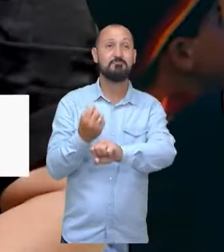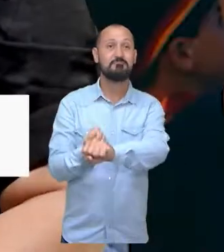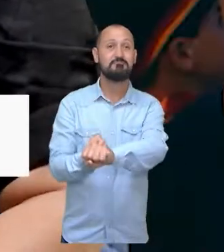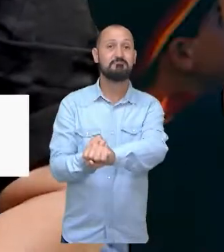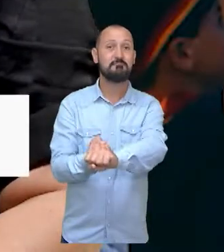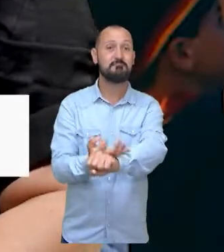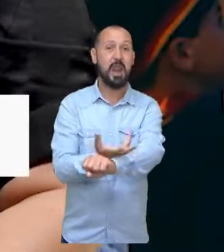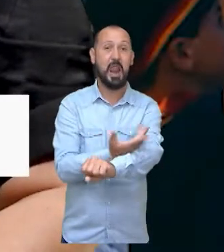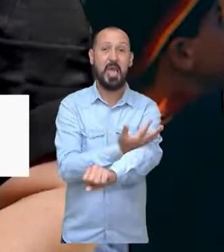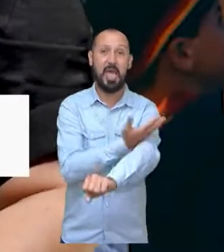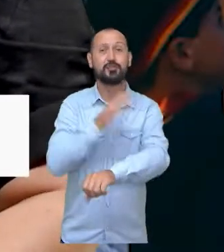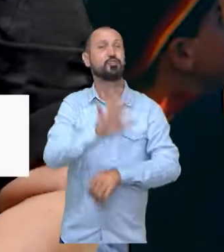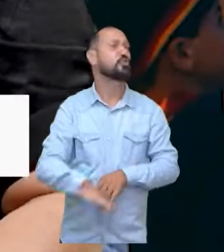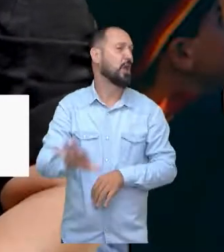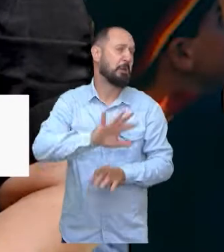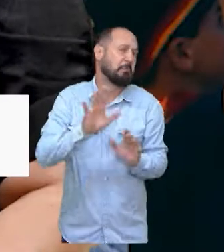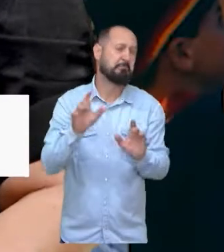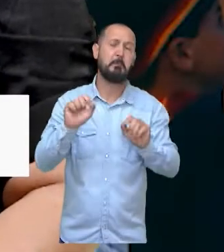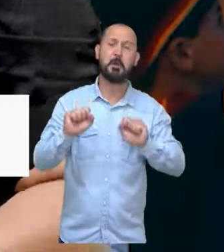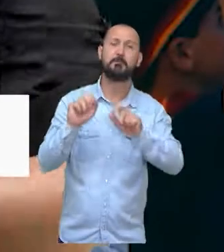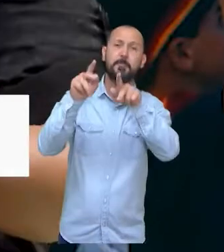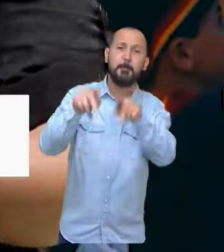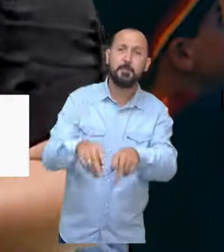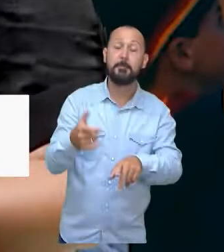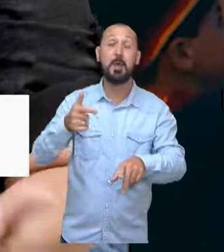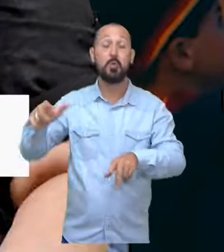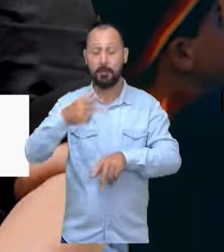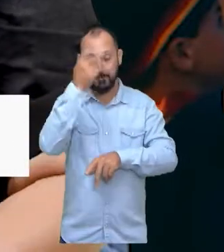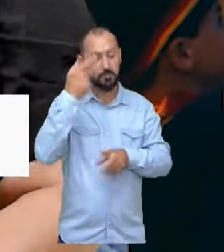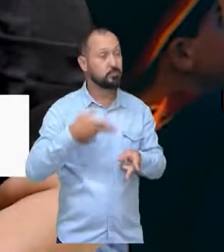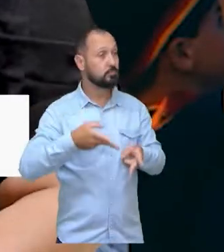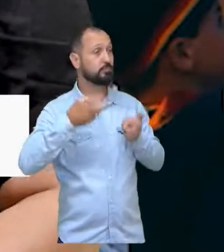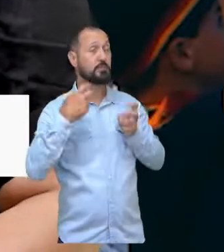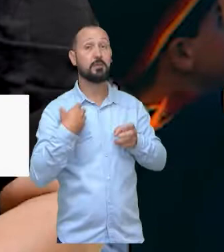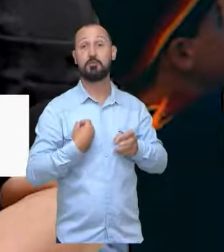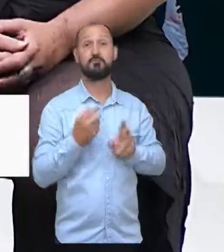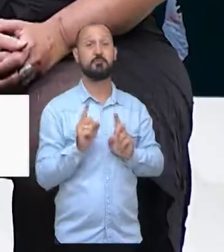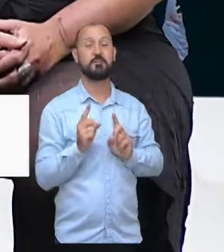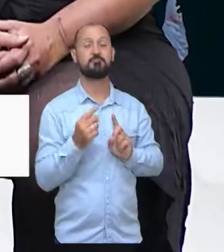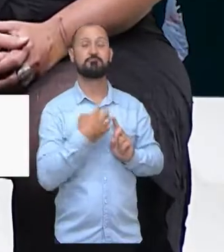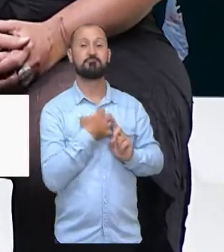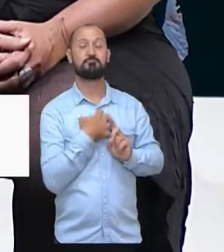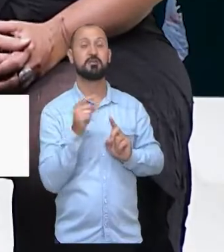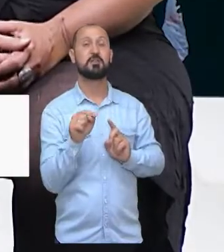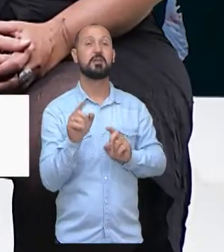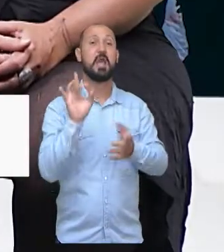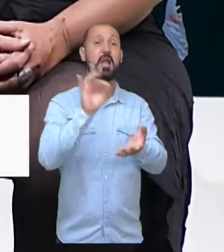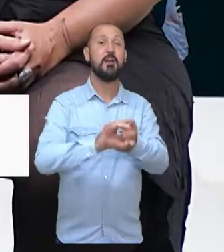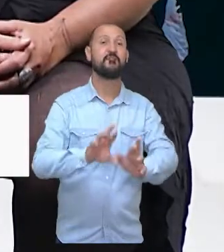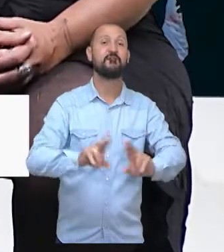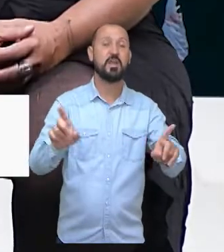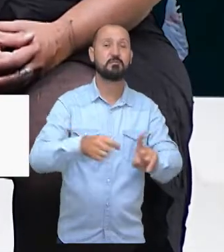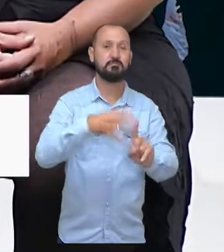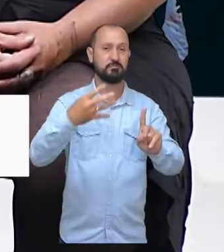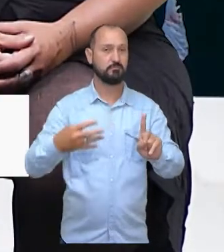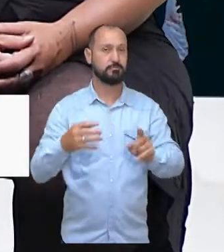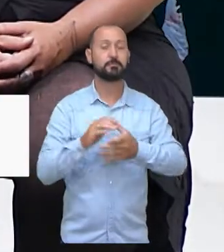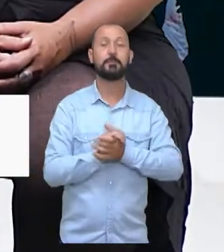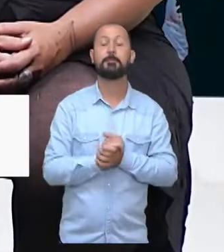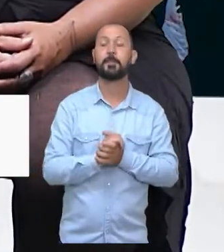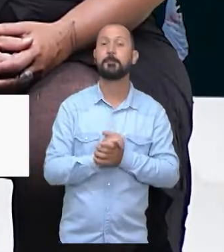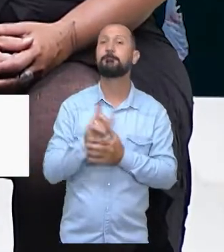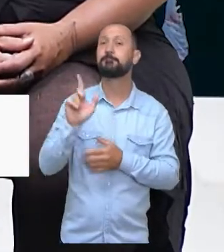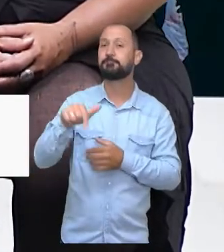emocionante, digamos, para as pessoas de uma maneira geral, tanto para o nosso público quanto para as outras pessoas que não vivenciam que é a realidade de uma pessoa